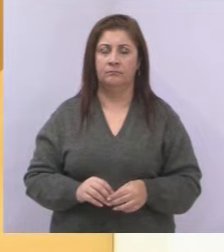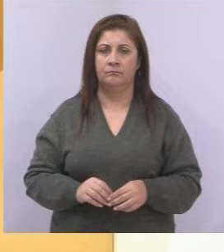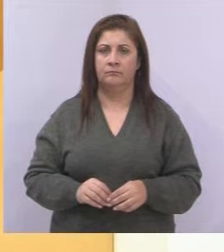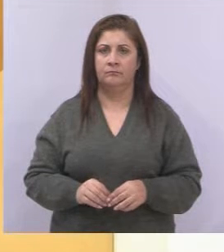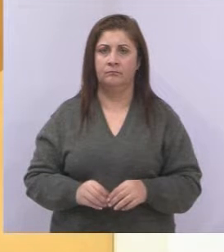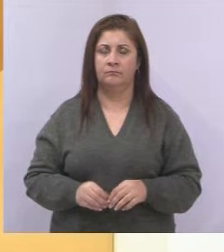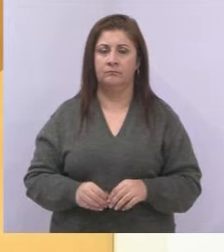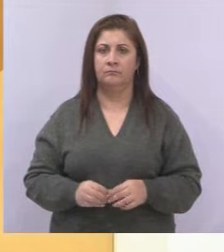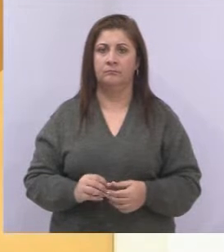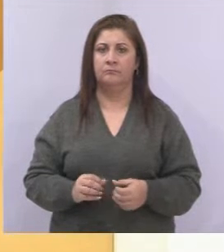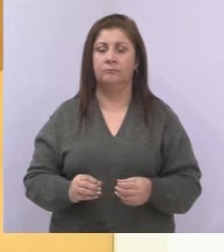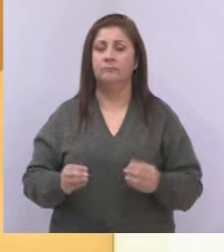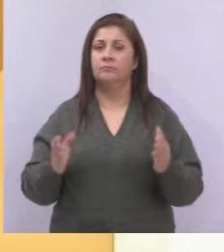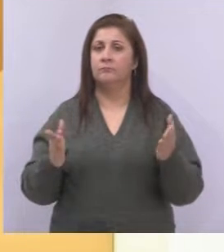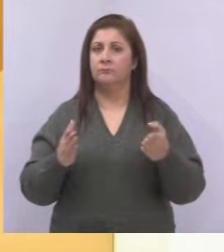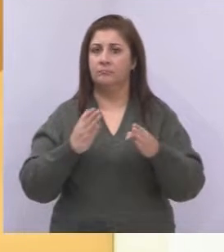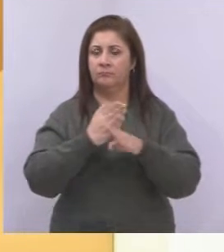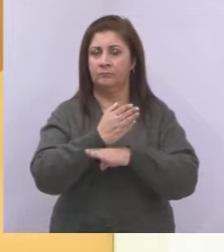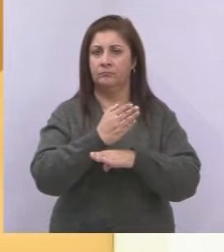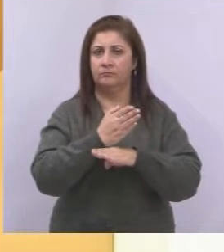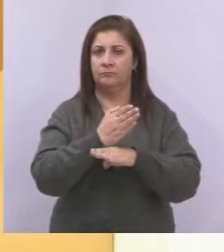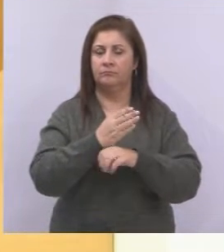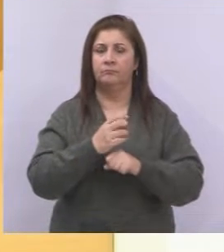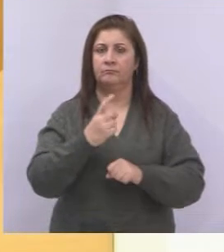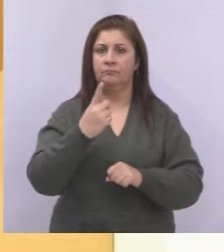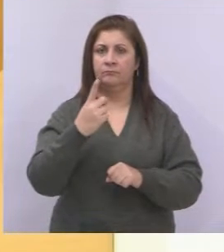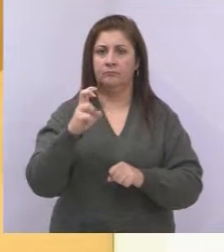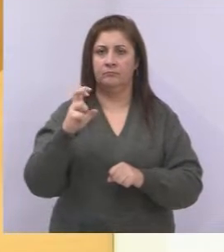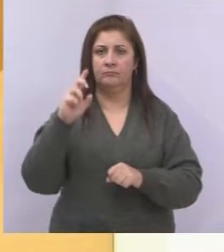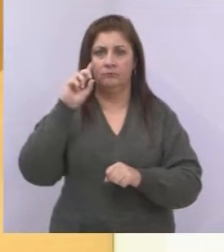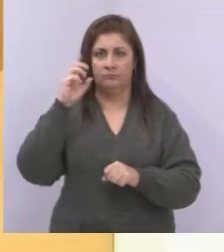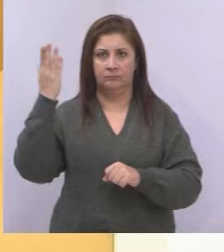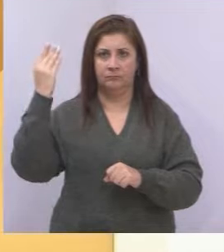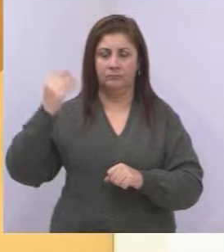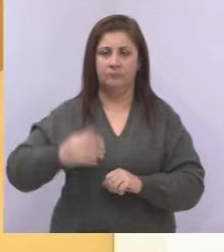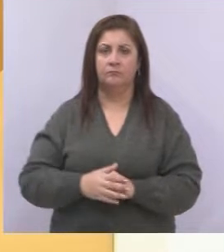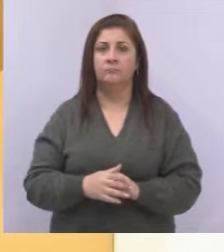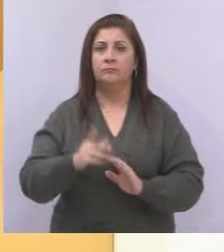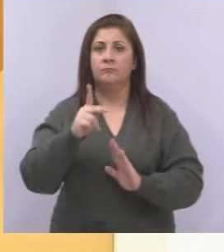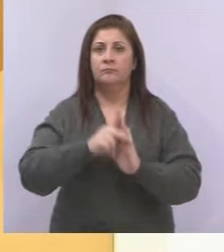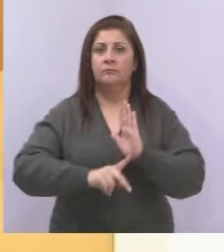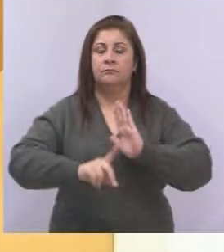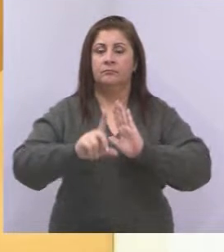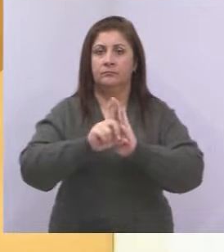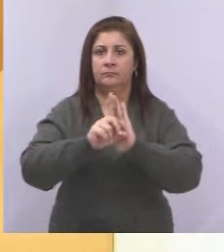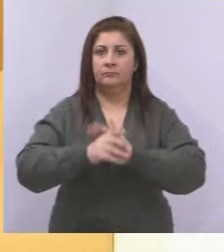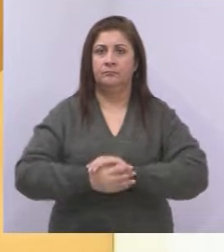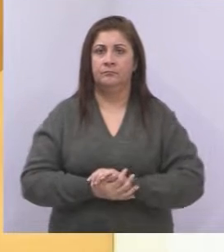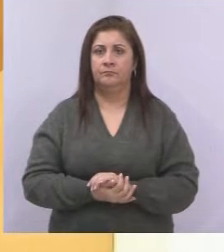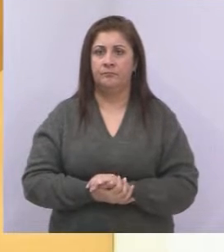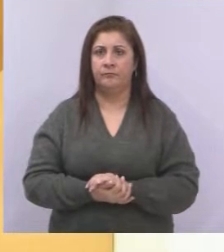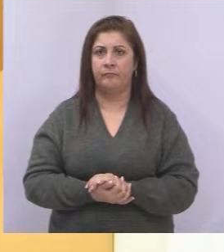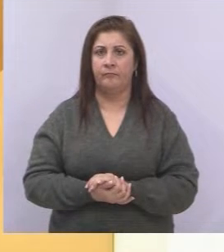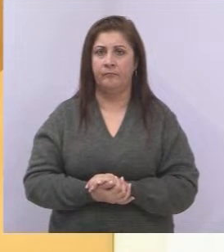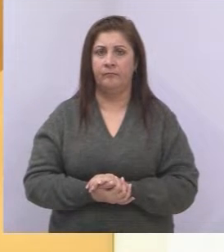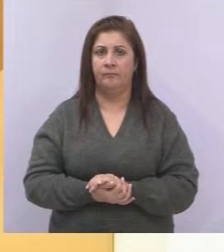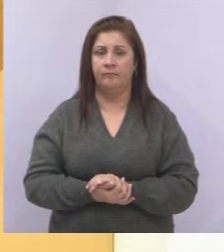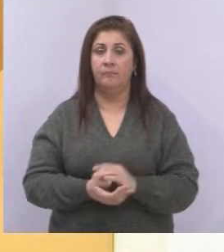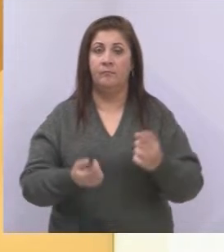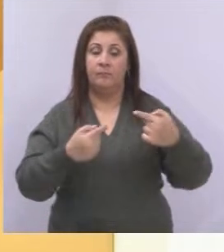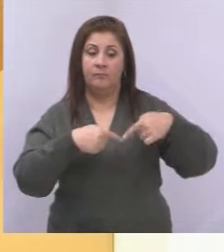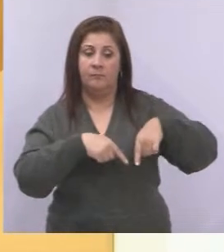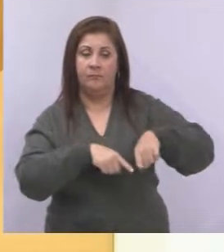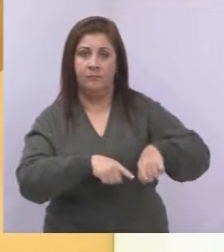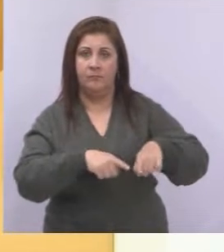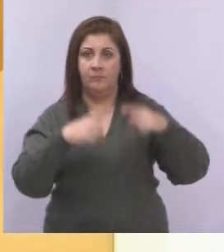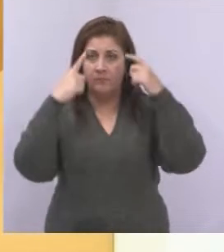Nós aprovamos há 15 dias atrás o projeto de lei contra a violência